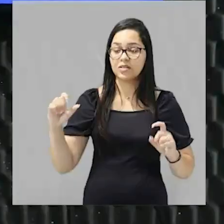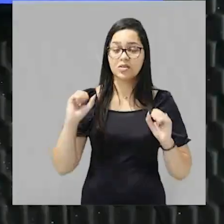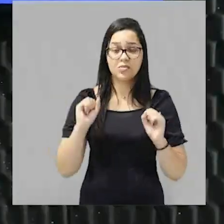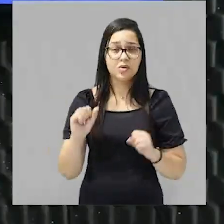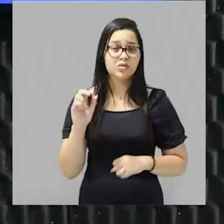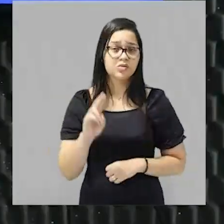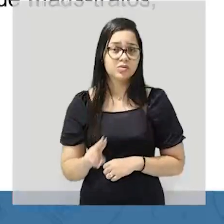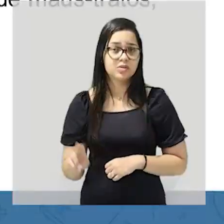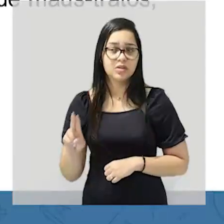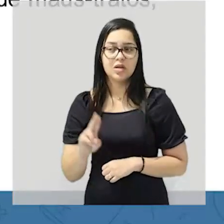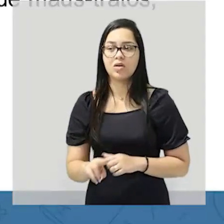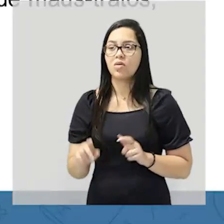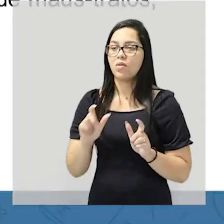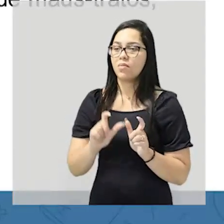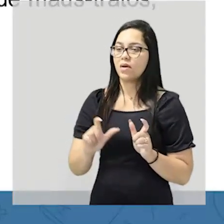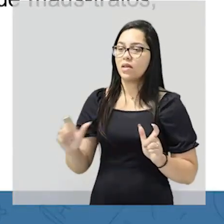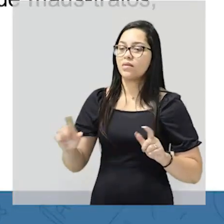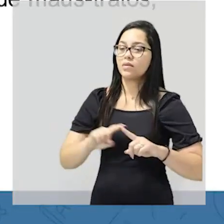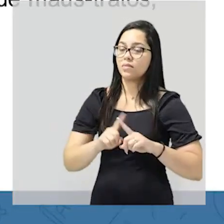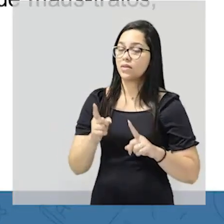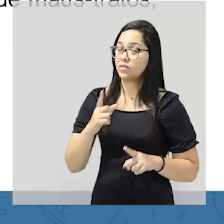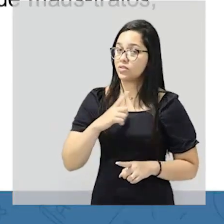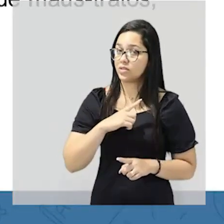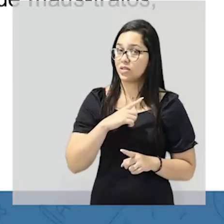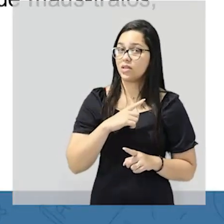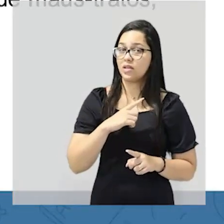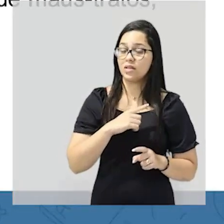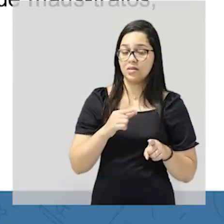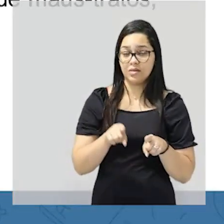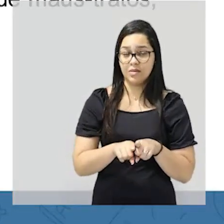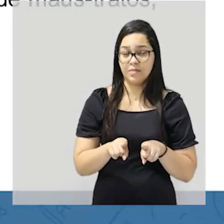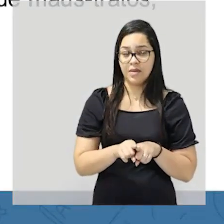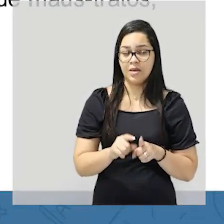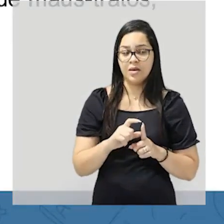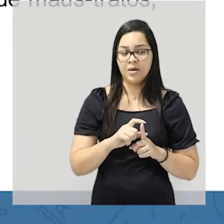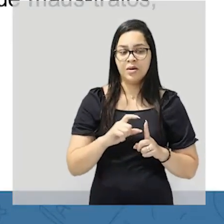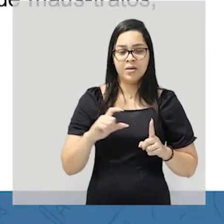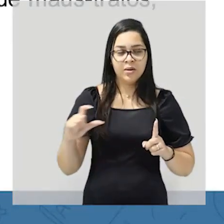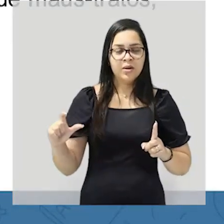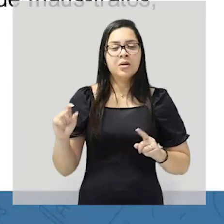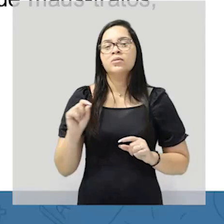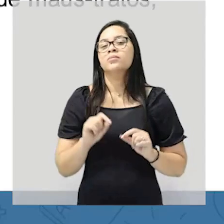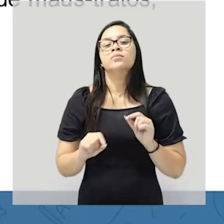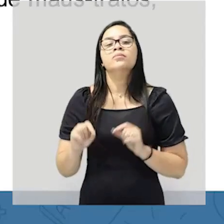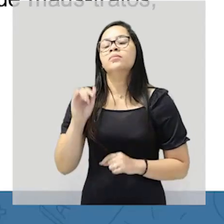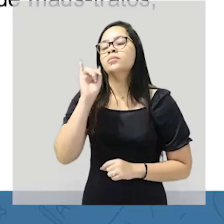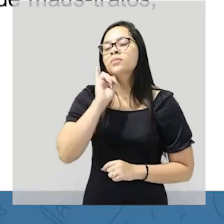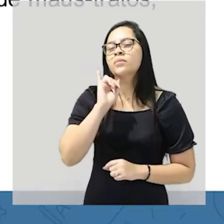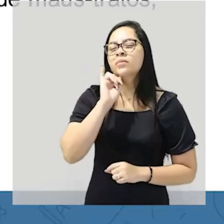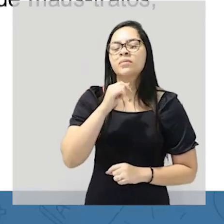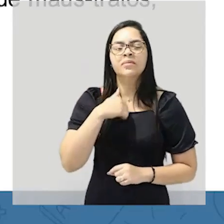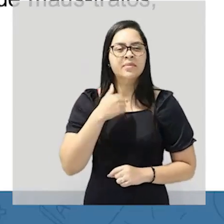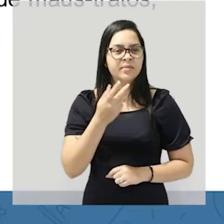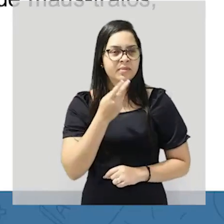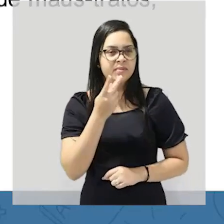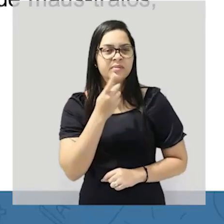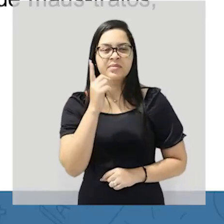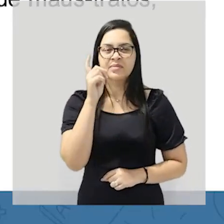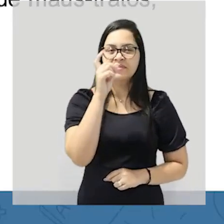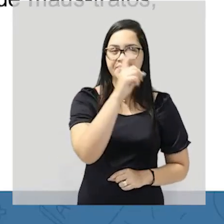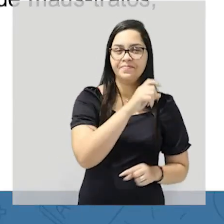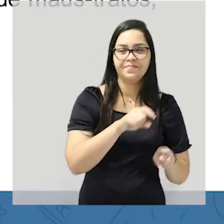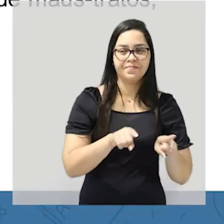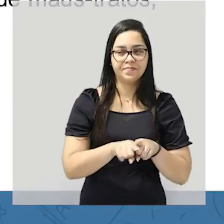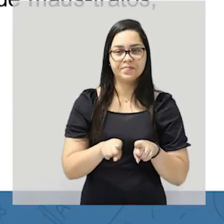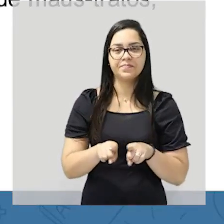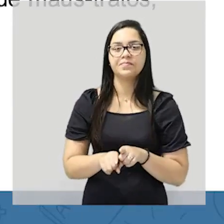coisa mais inacessível, talvez. Aí você vai trabalhando, usando palavras, usando expressões, para que a sua